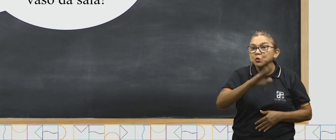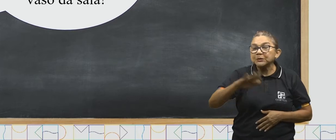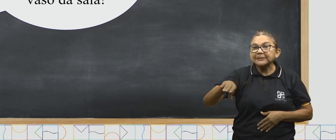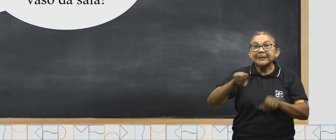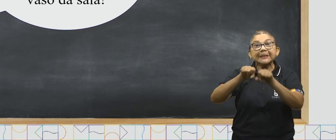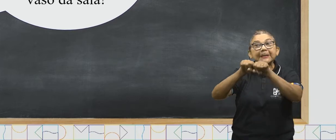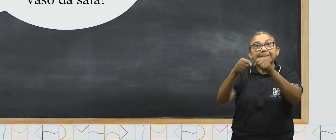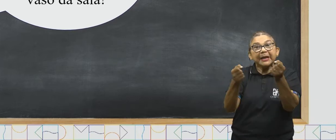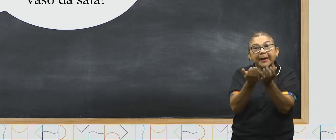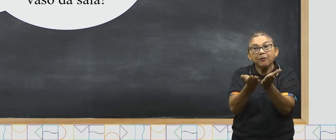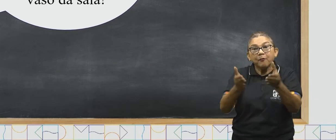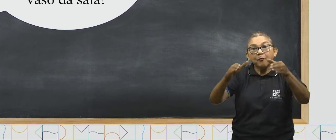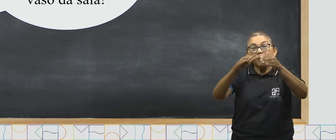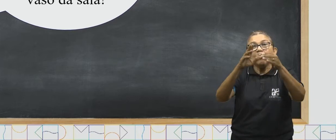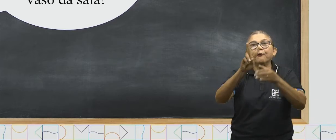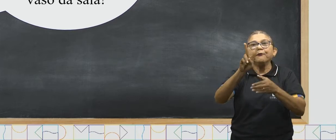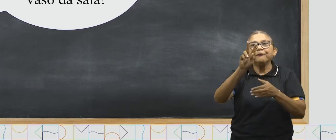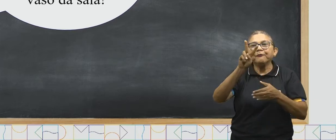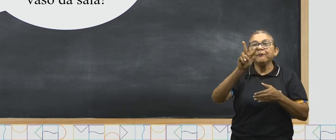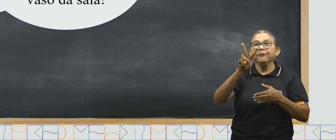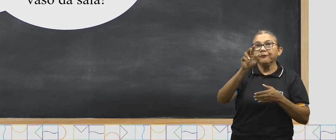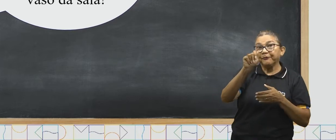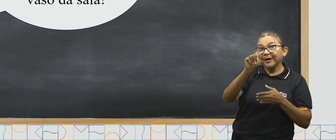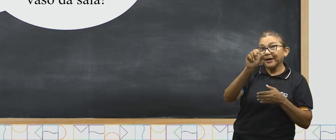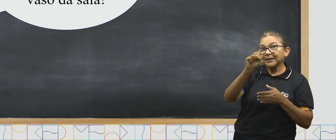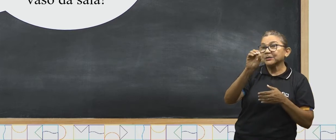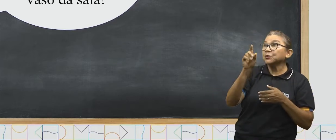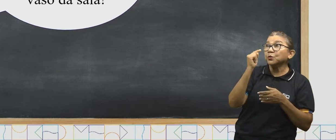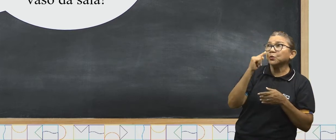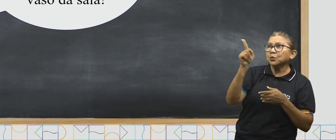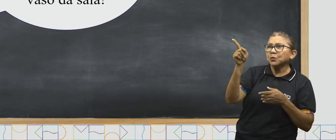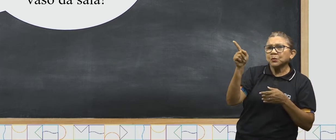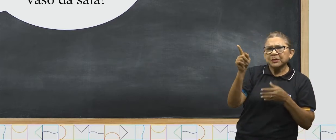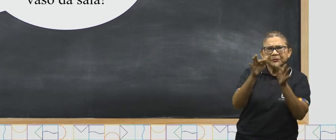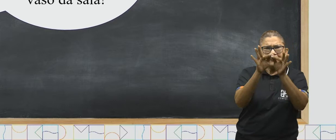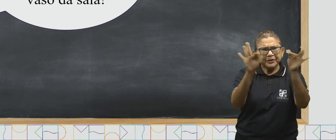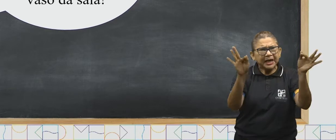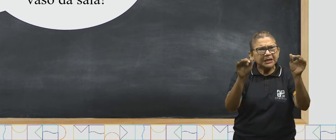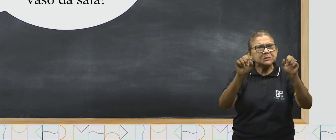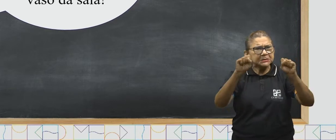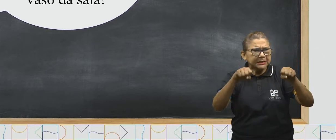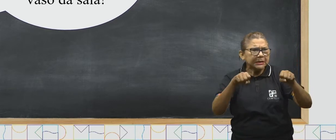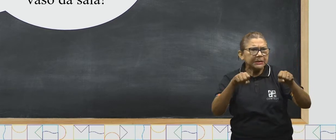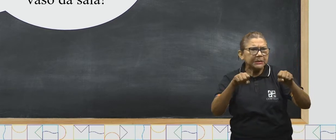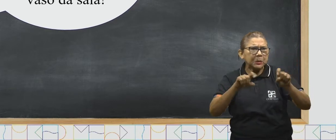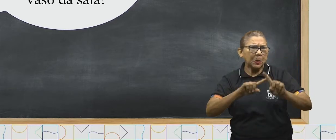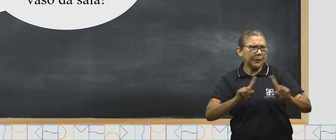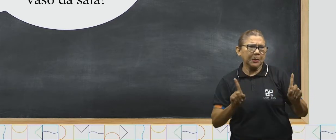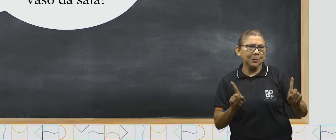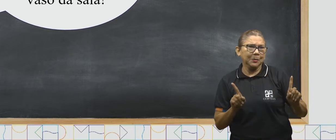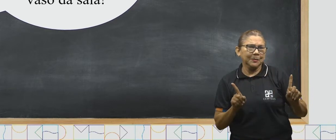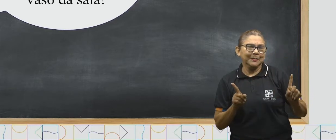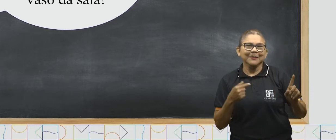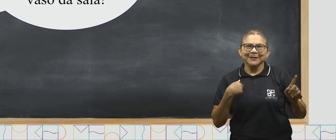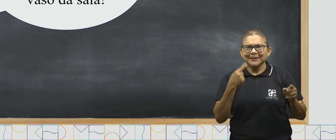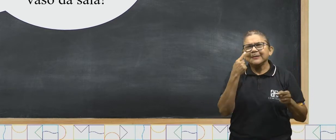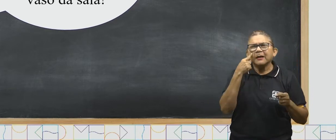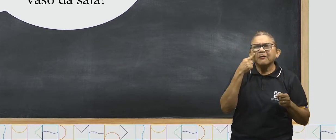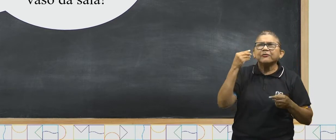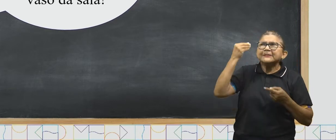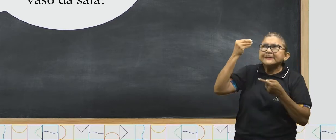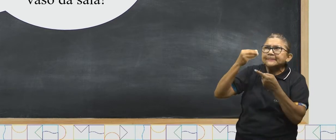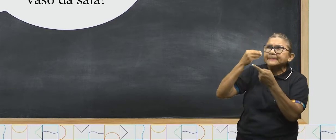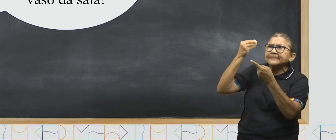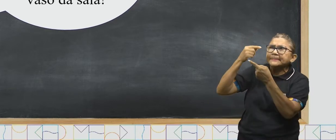sala." A frase de Tainá está correta? Se sim, por quê? Analise a